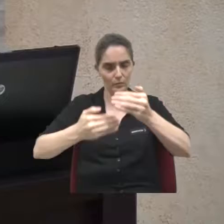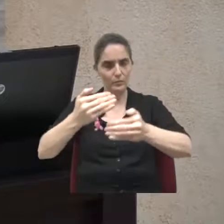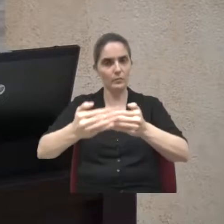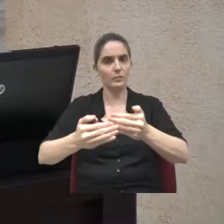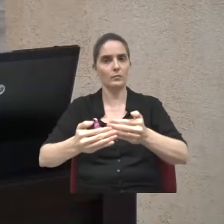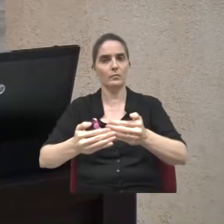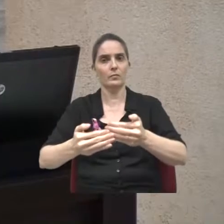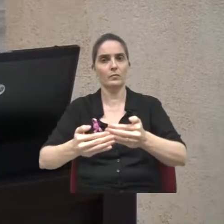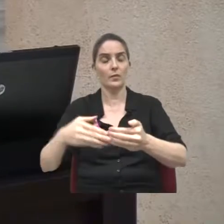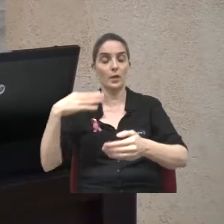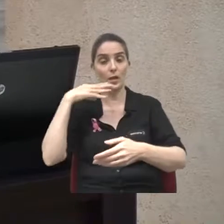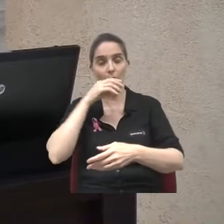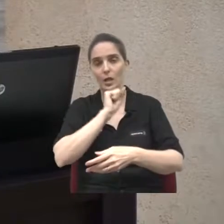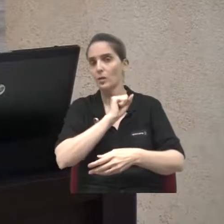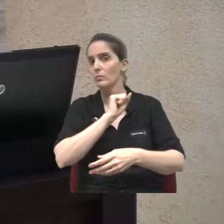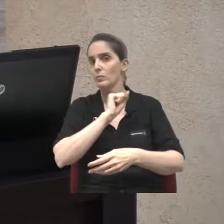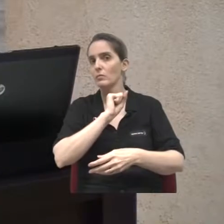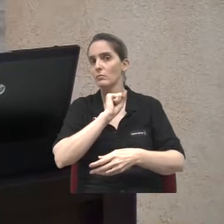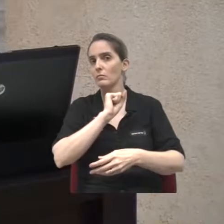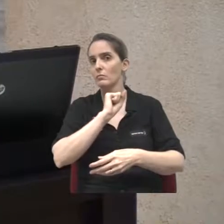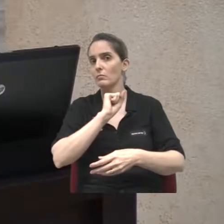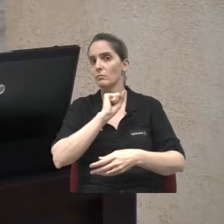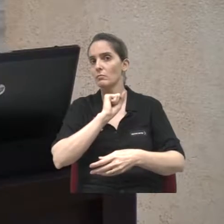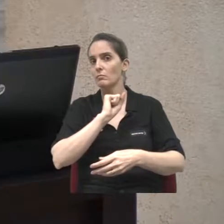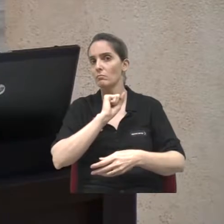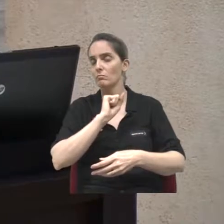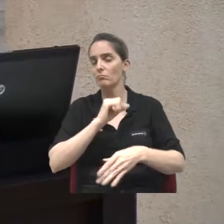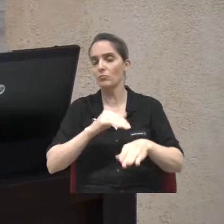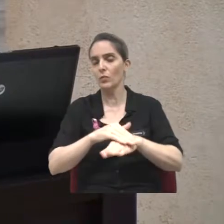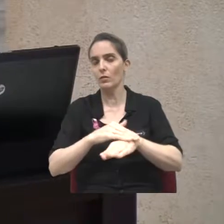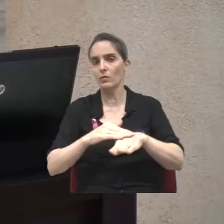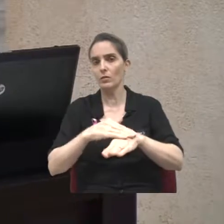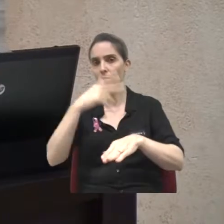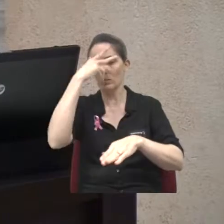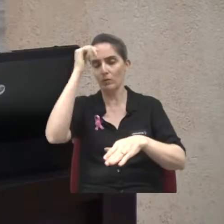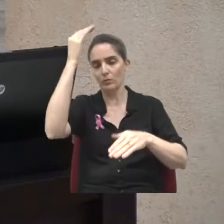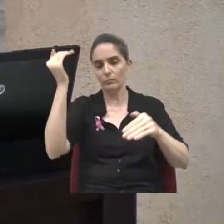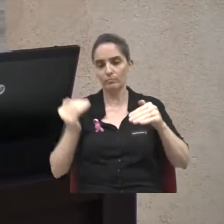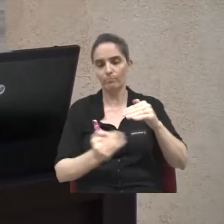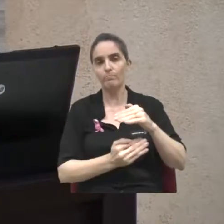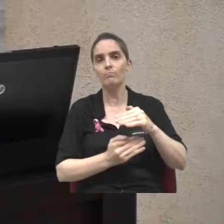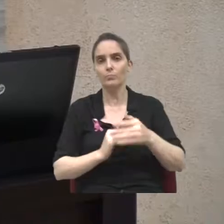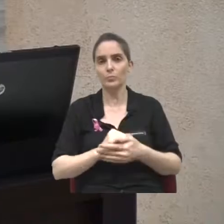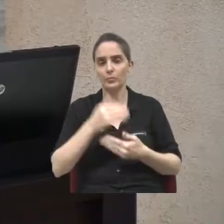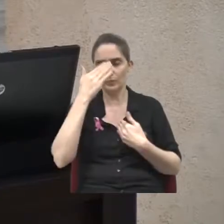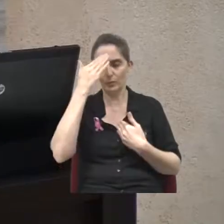breve, tratar realmente desse assunto, que é intervenção nessa empresa. Muito obrigado.